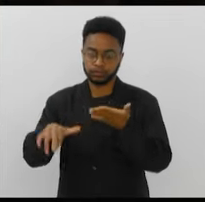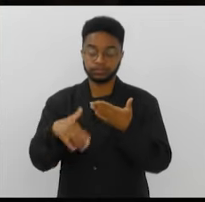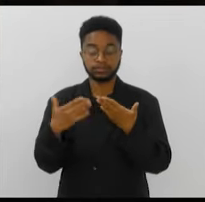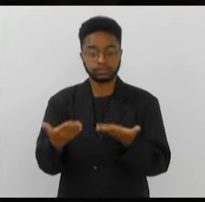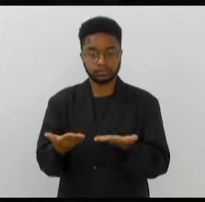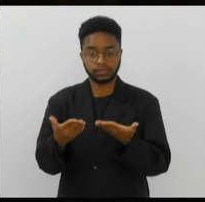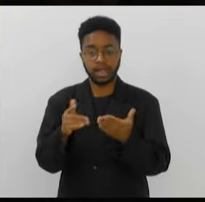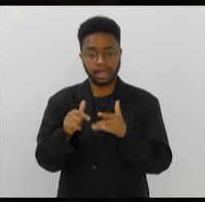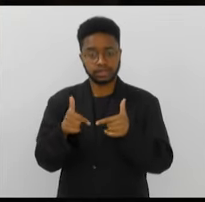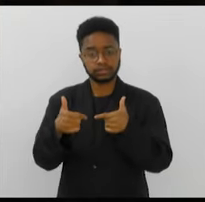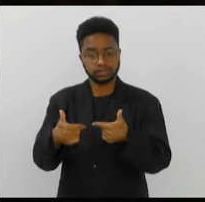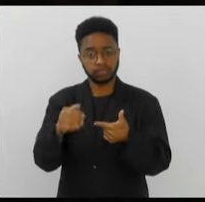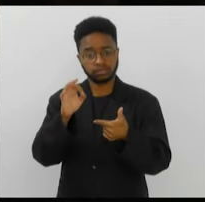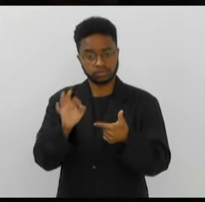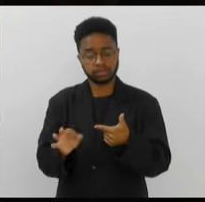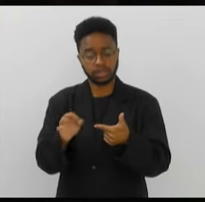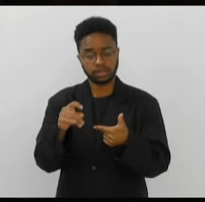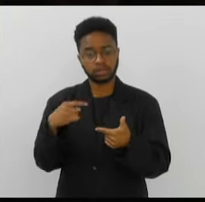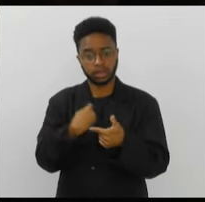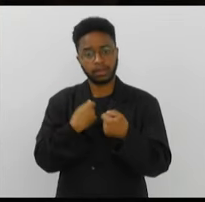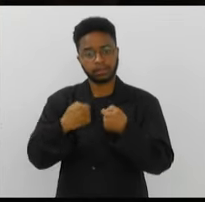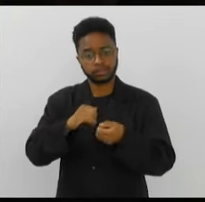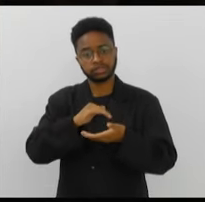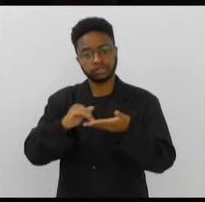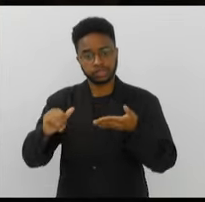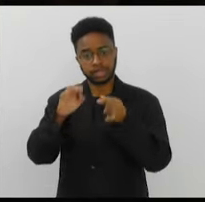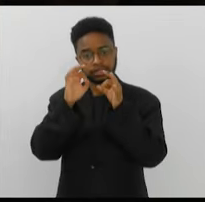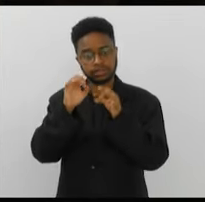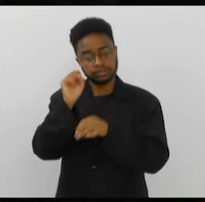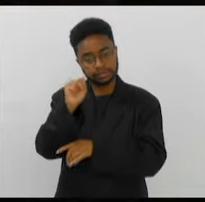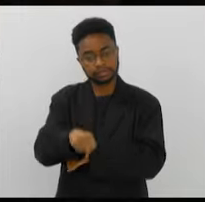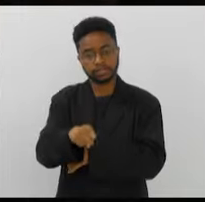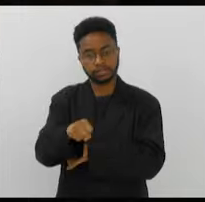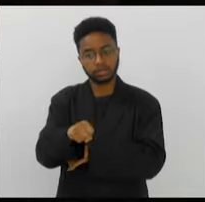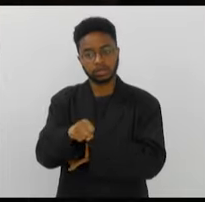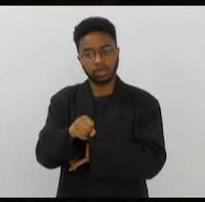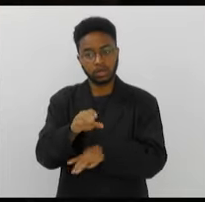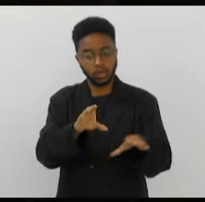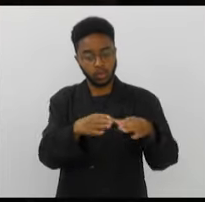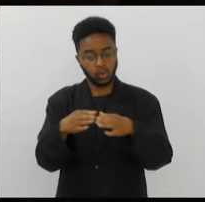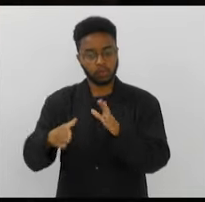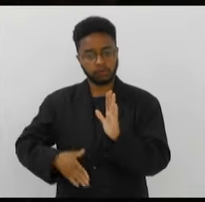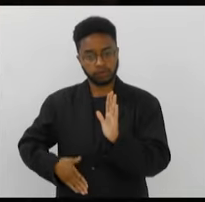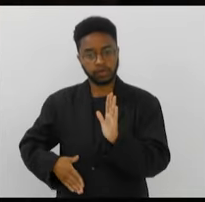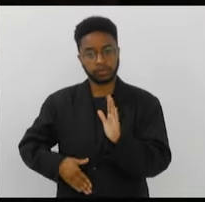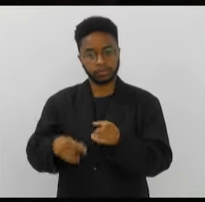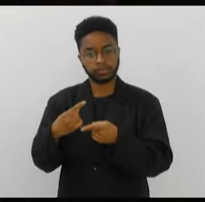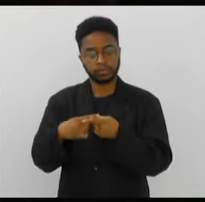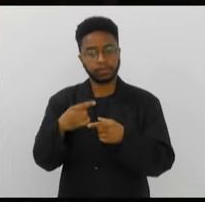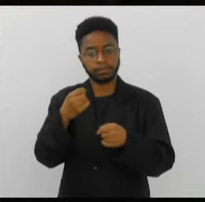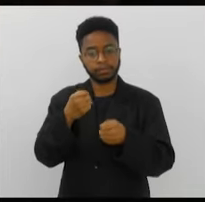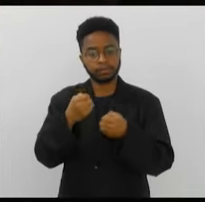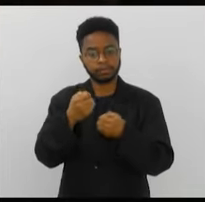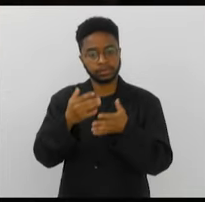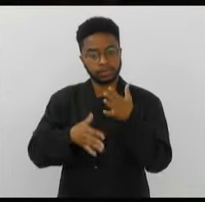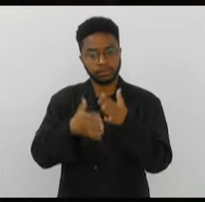operação é legítima. Nós temos que retirar, sim, do convívio da sociedade esses vagabundos que atormentam a população de